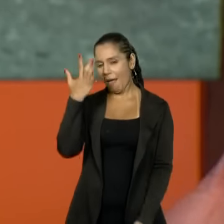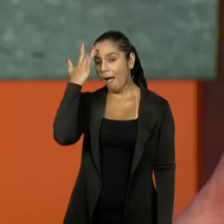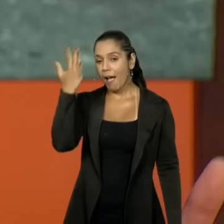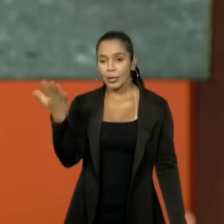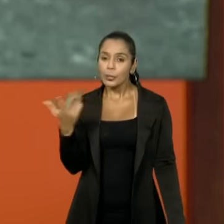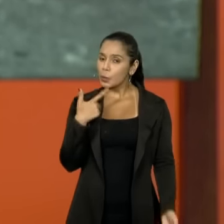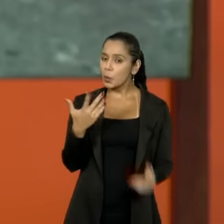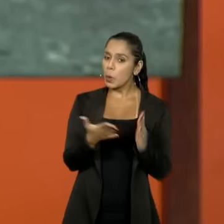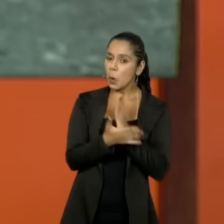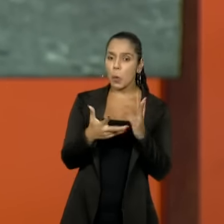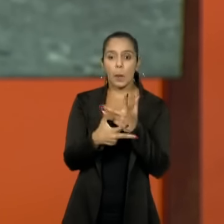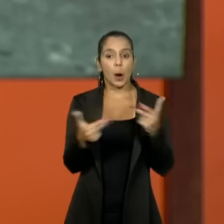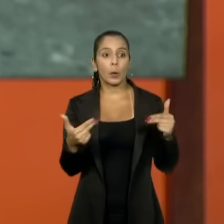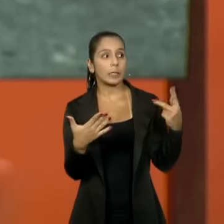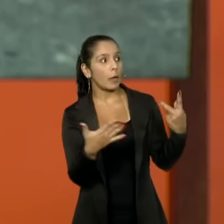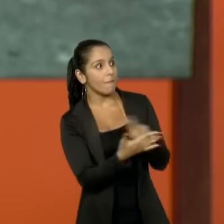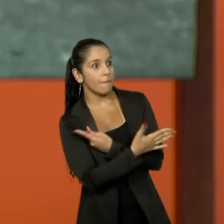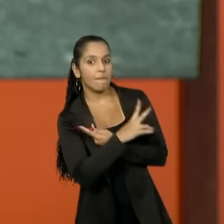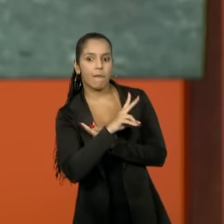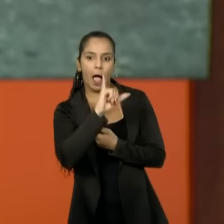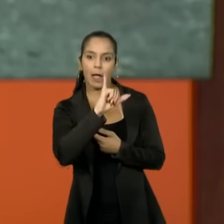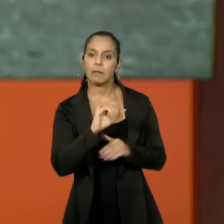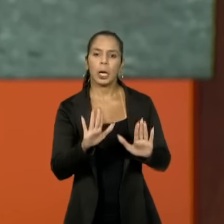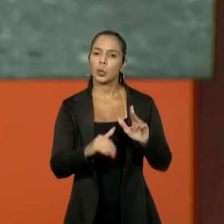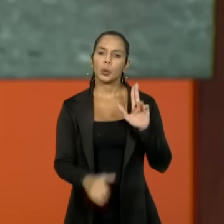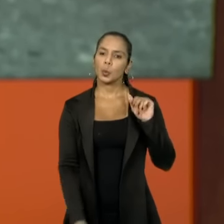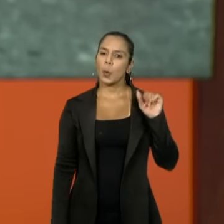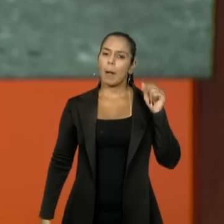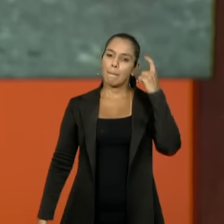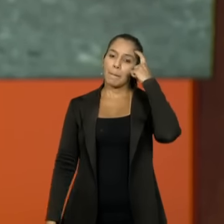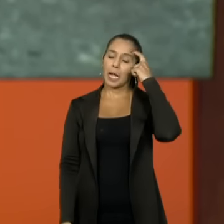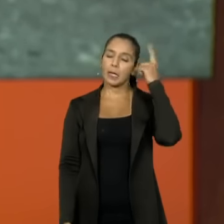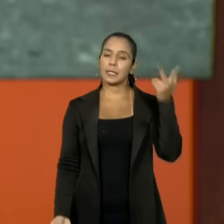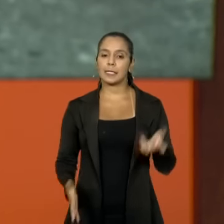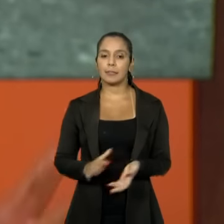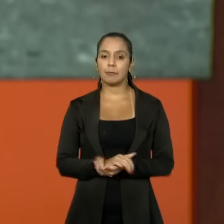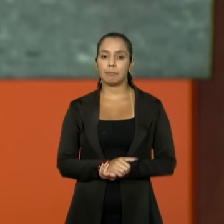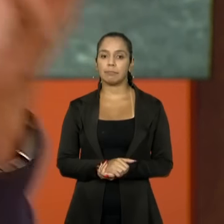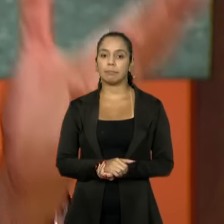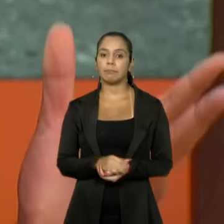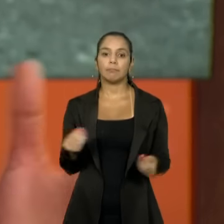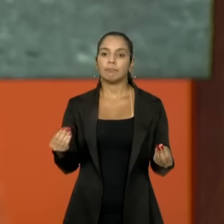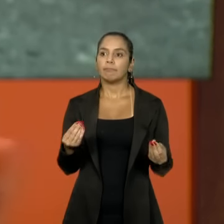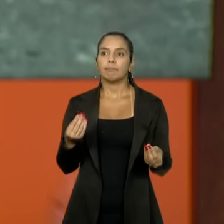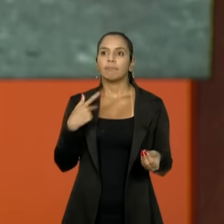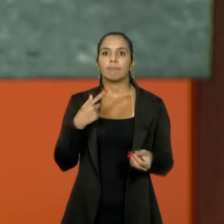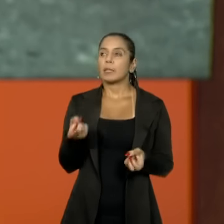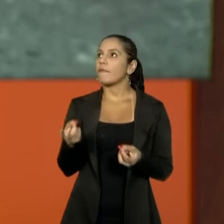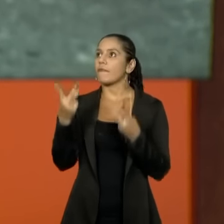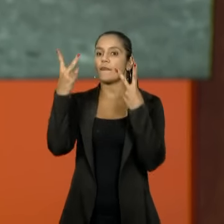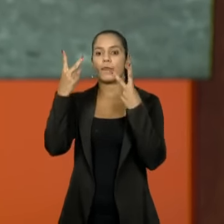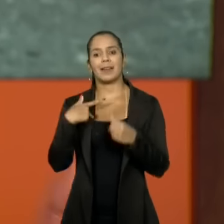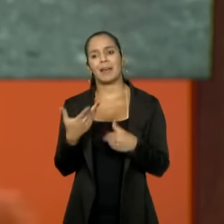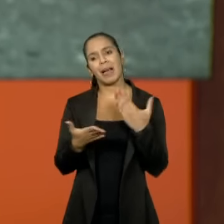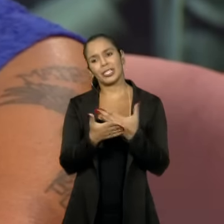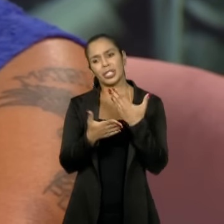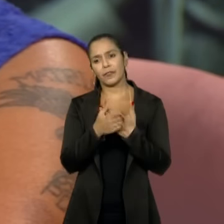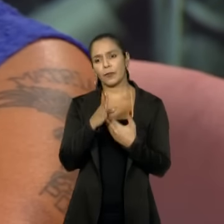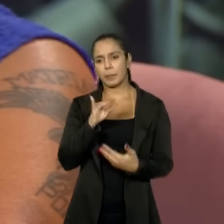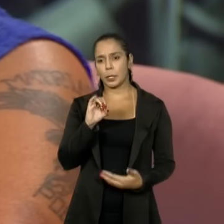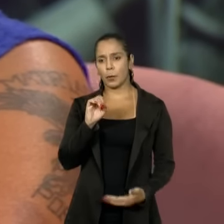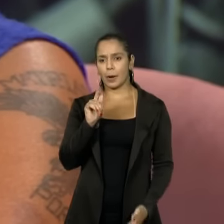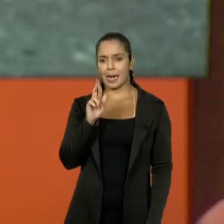que alguma coisa acontecerá, mas a gente nunca pensa em vendas, ainda mais livro biográfico, claro, de uma